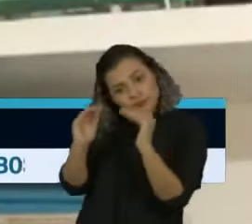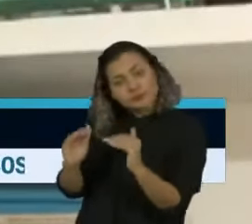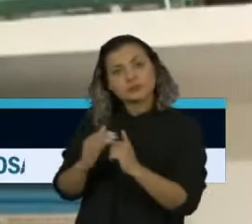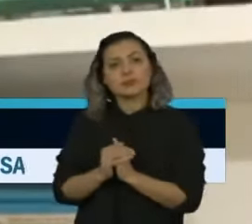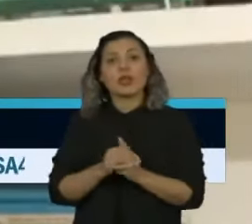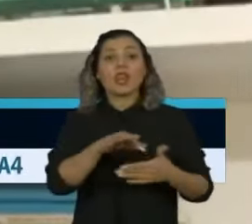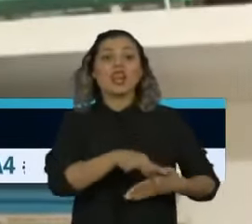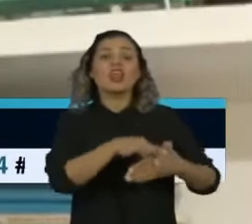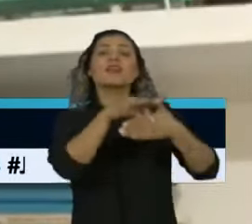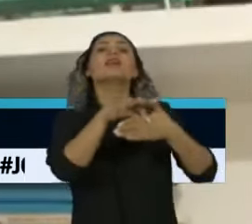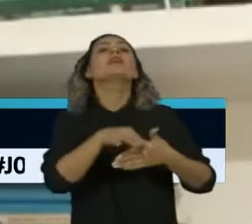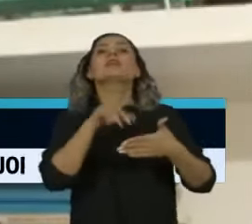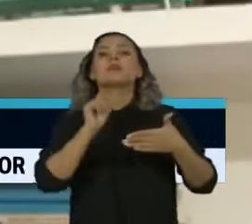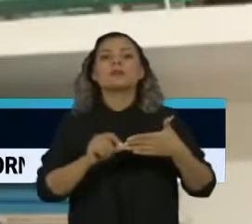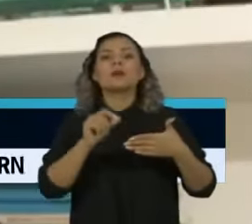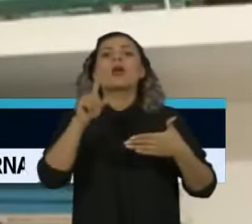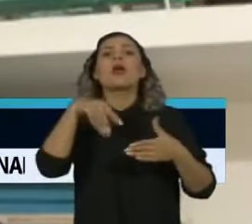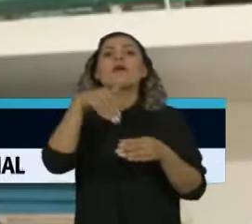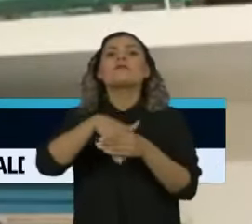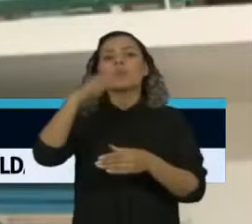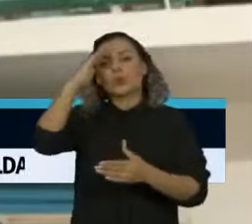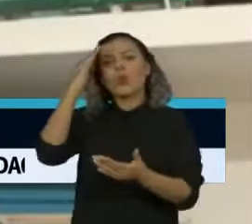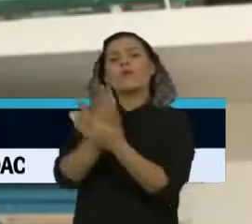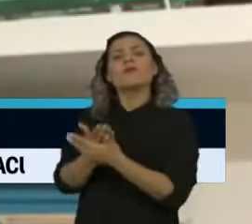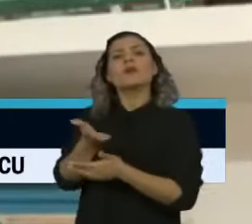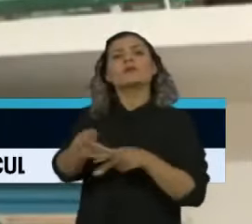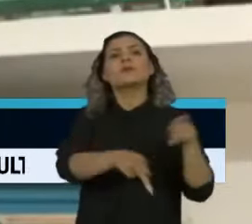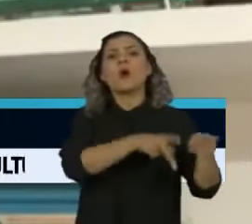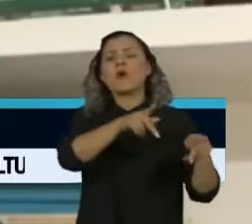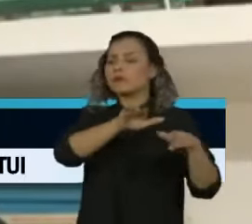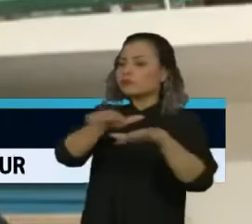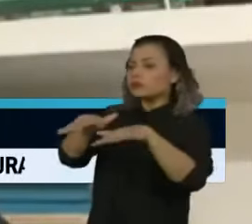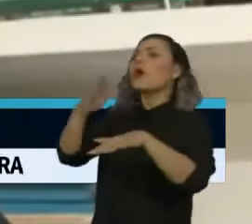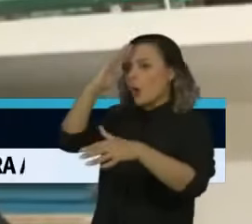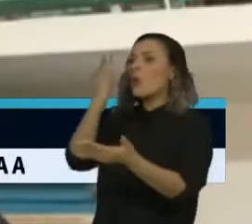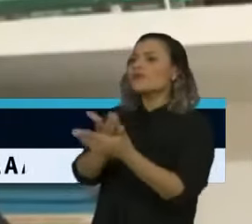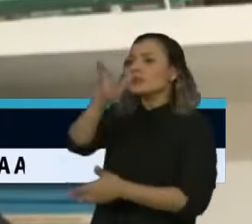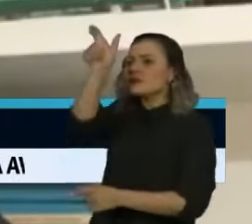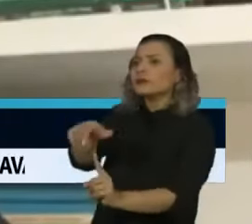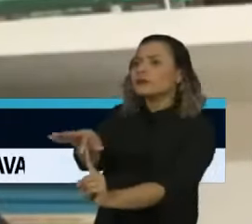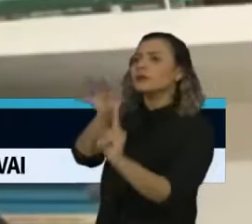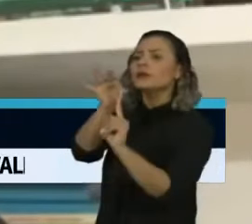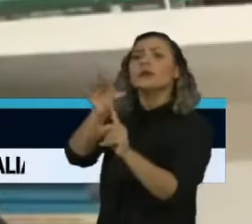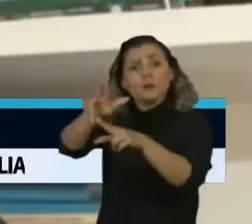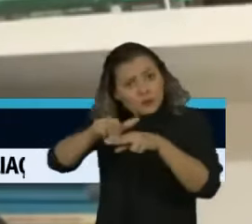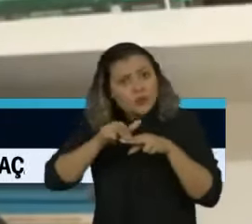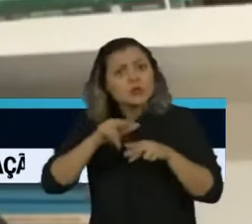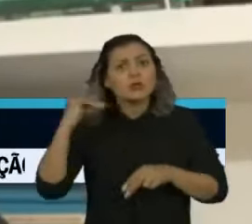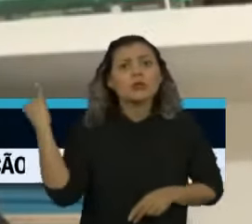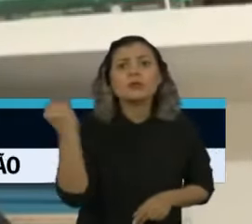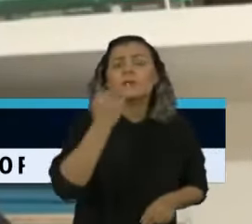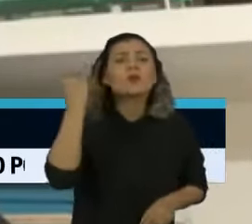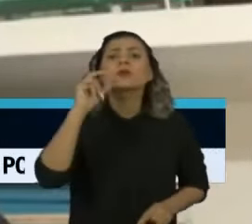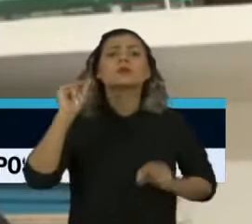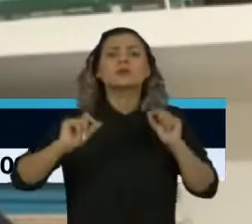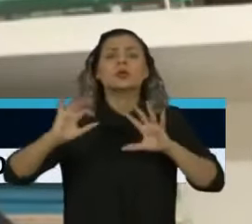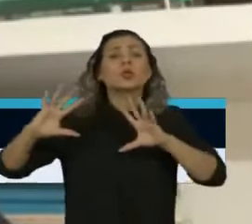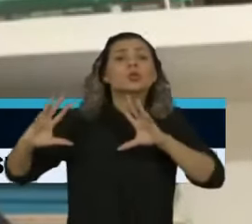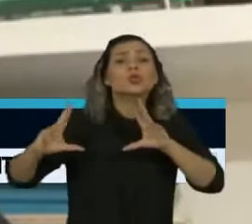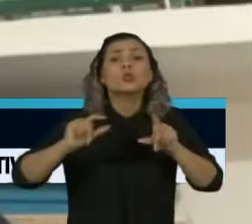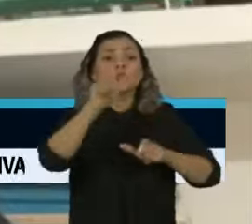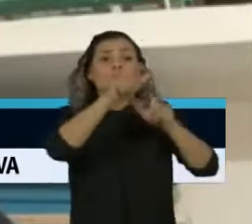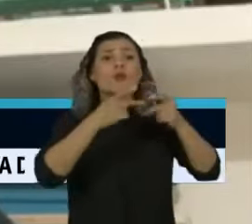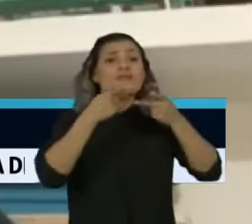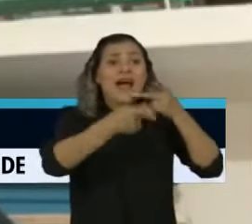é depositário de um voto de confiança da população. Por isso, a importância de tudo que